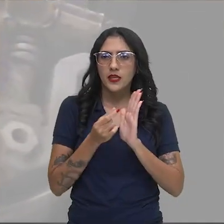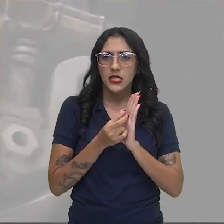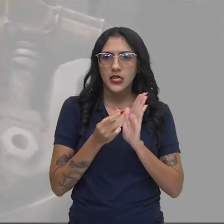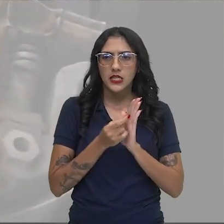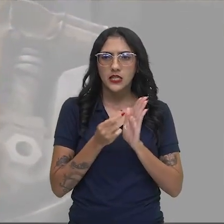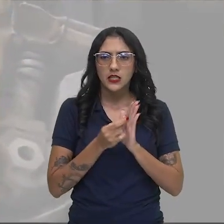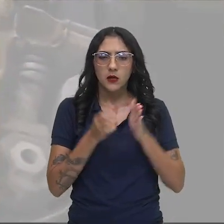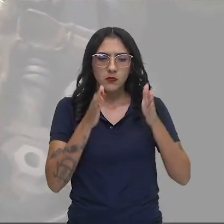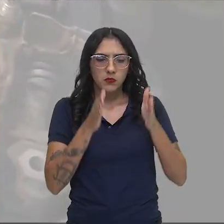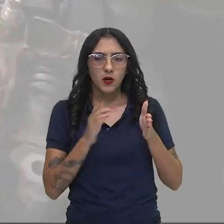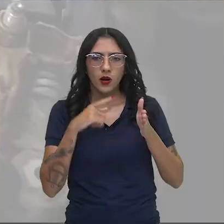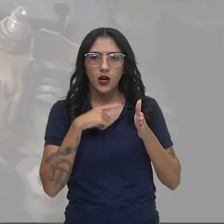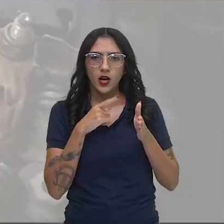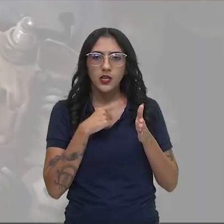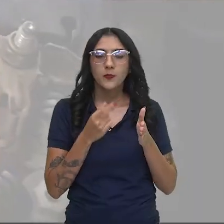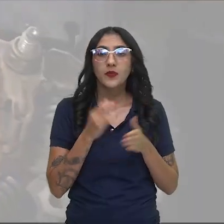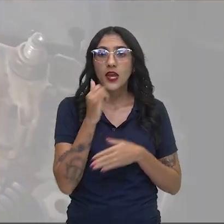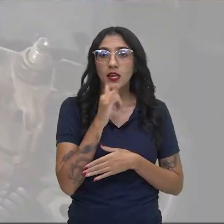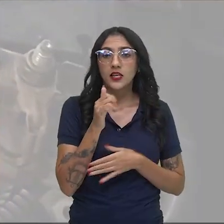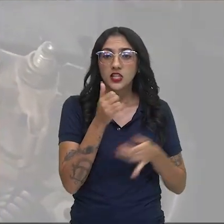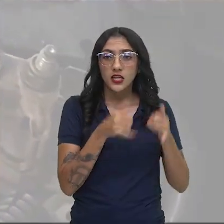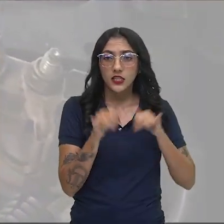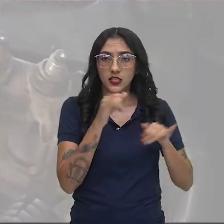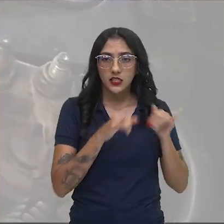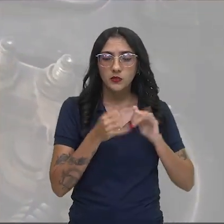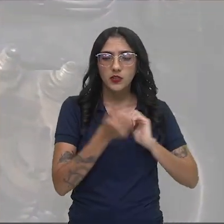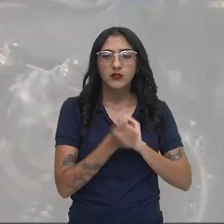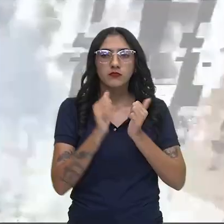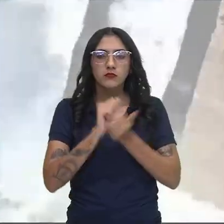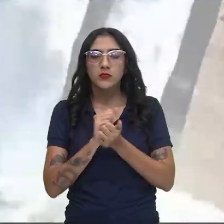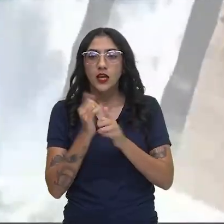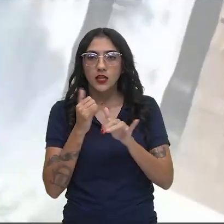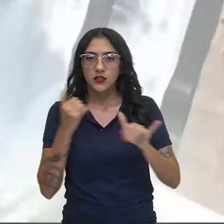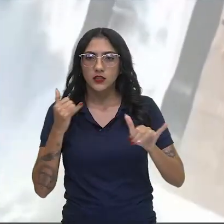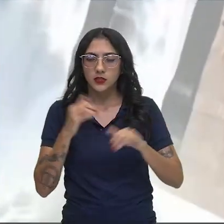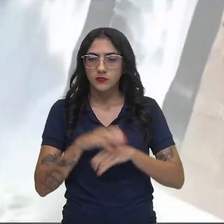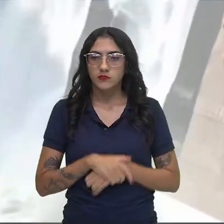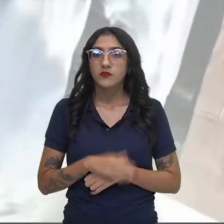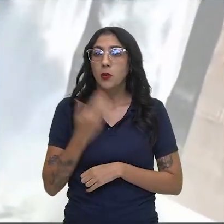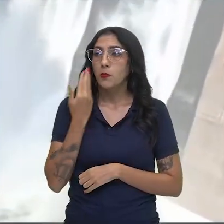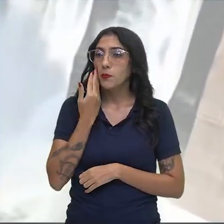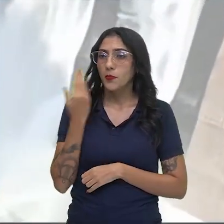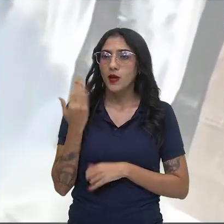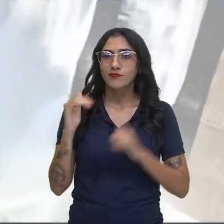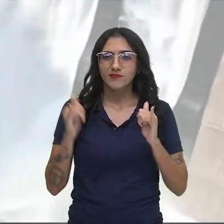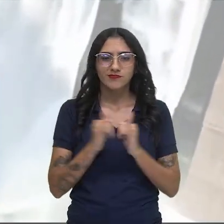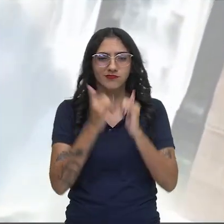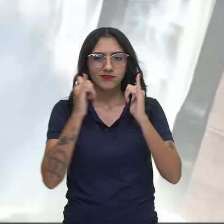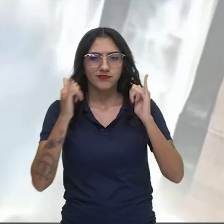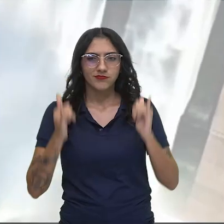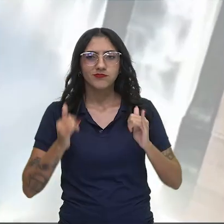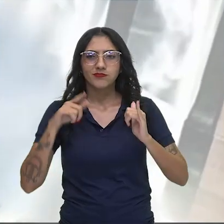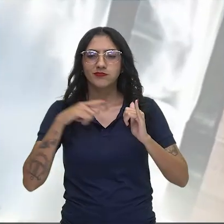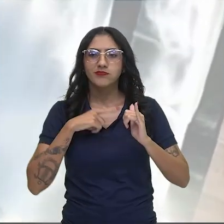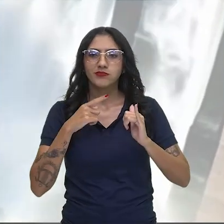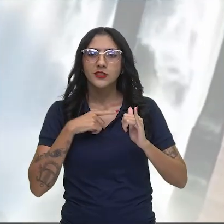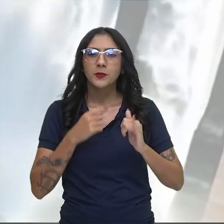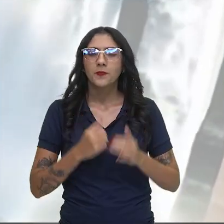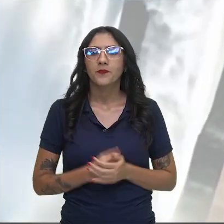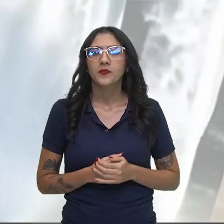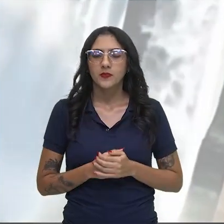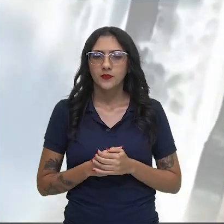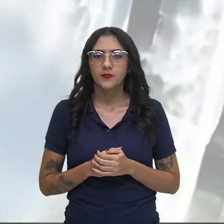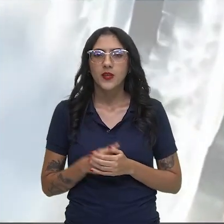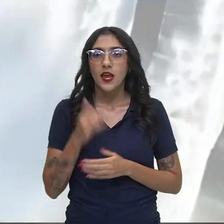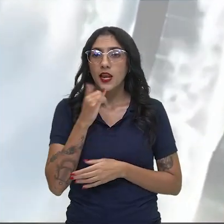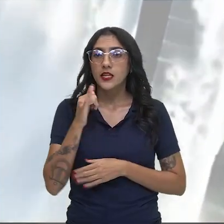convertem energia química em elétrica, enquanto as usinas hidrelétricas transformam a energia mecânica